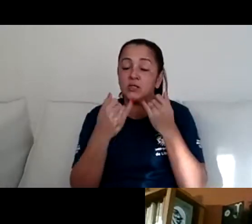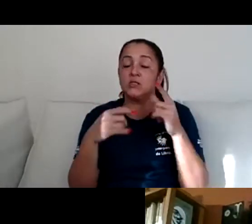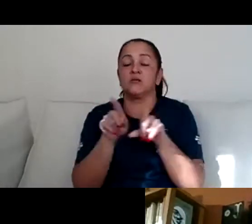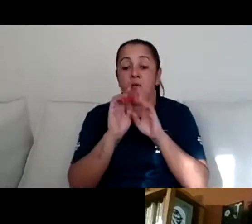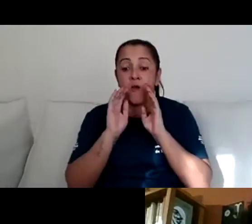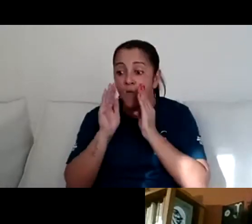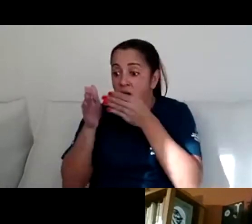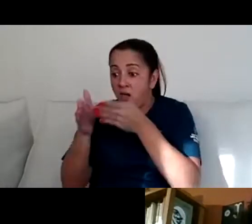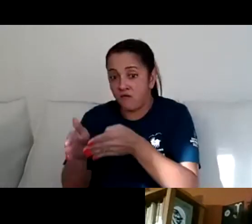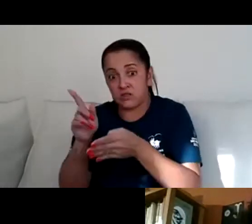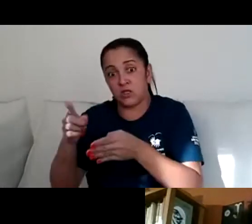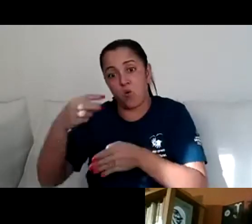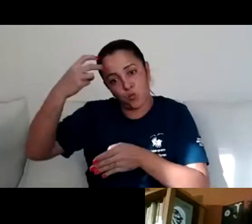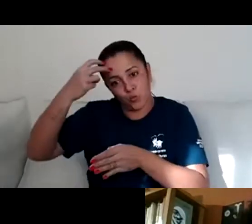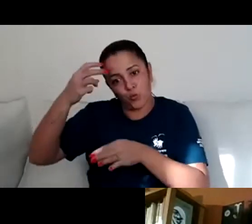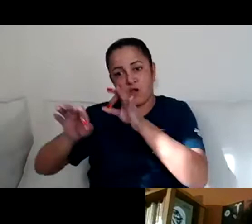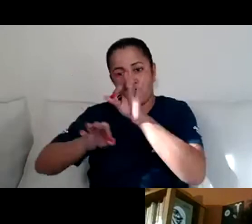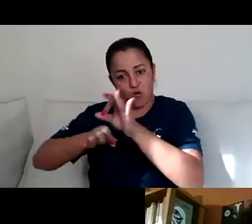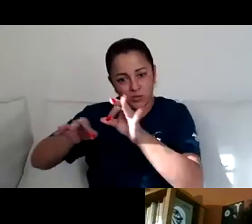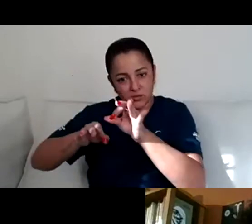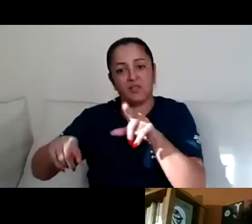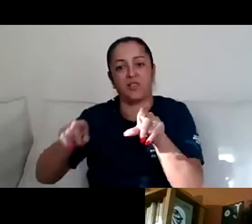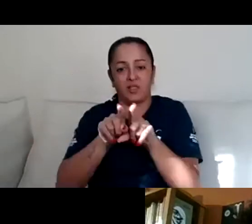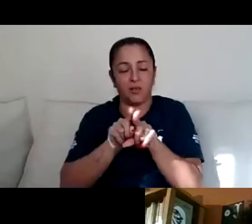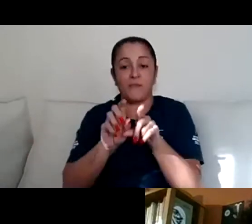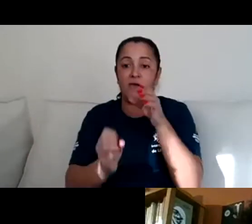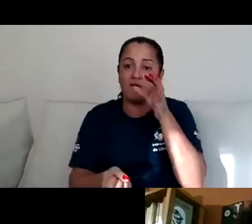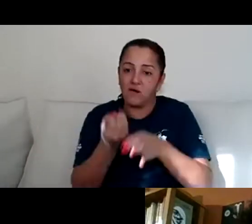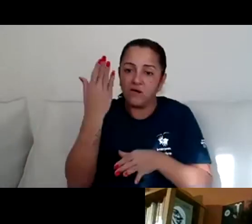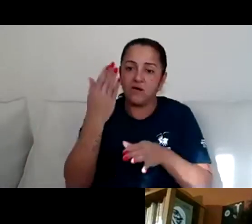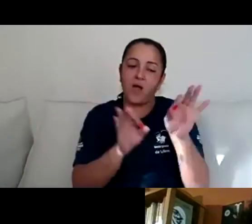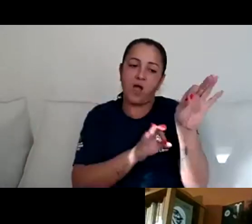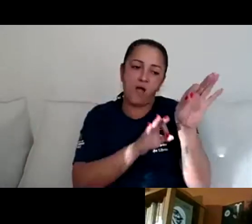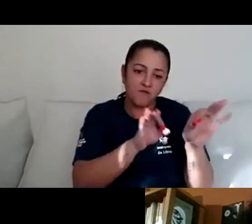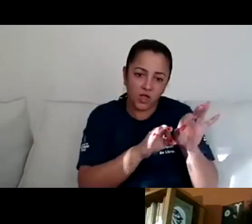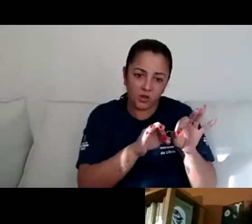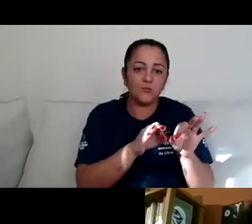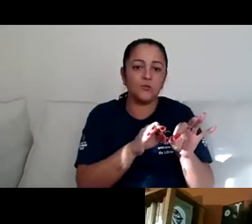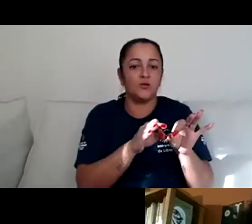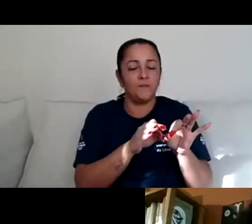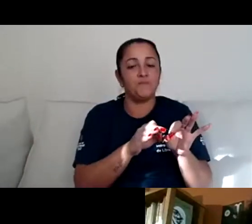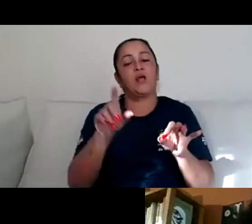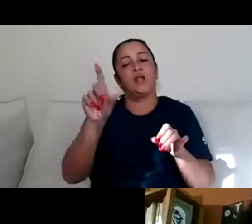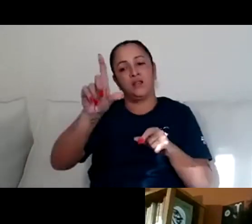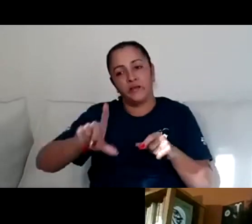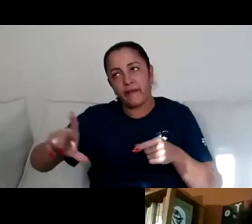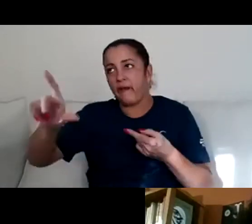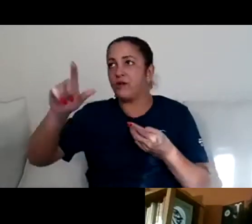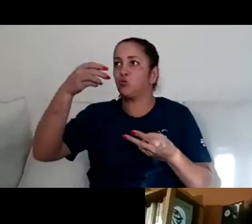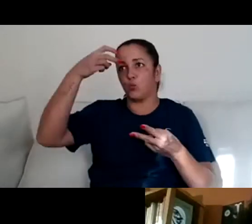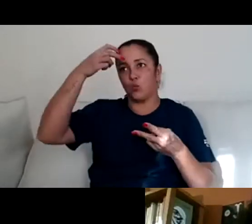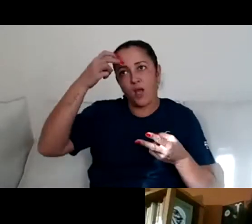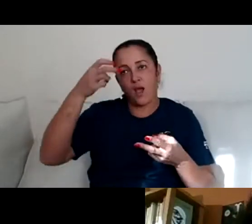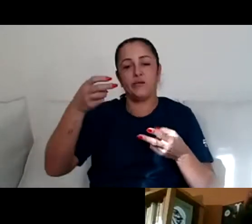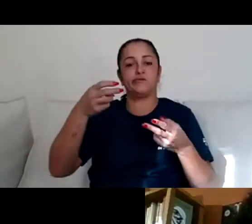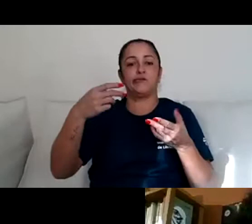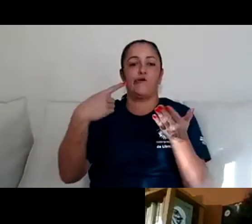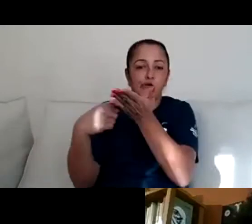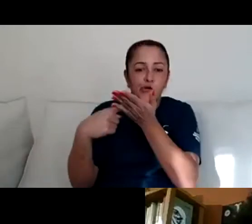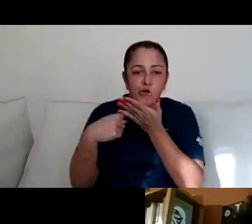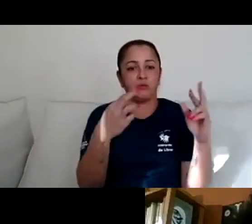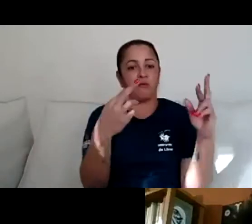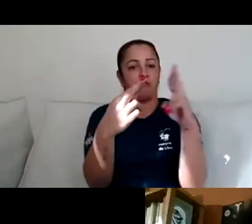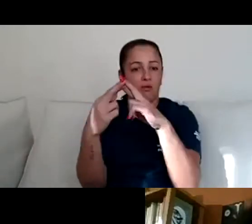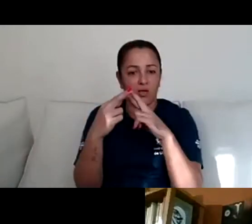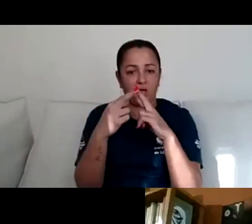informação, e organiza eventos literários culturais com foco na participação comunitária, formando redes com o